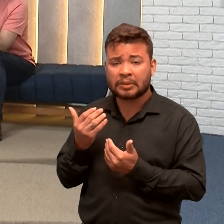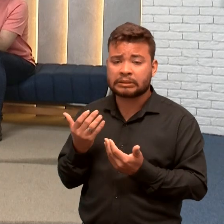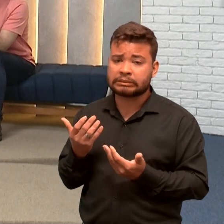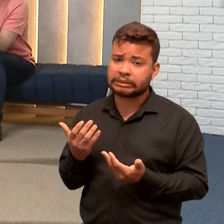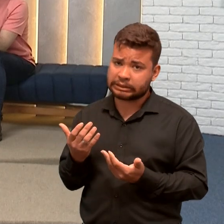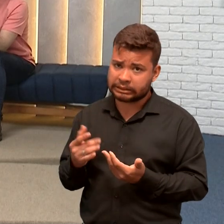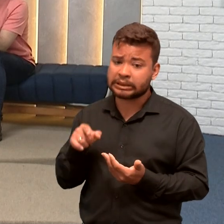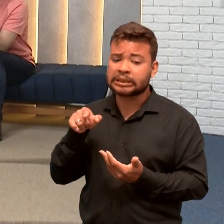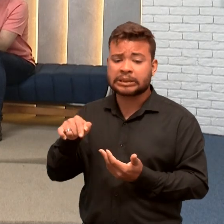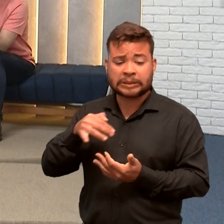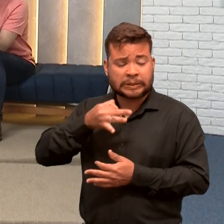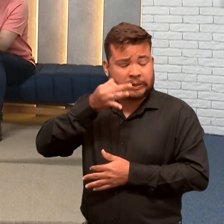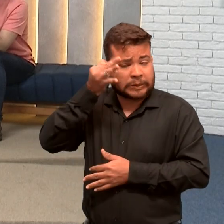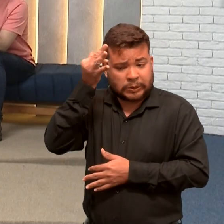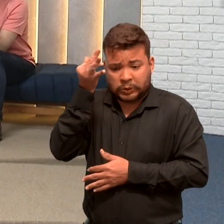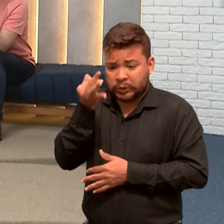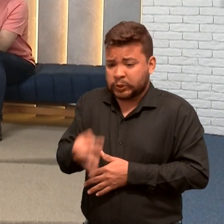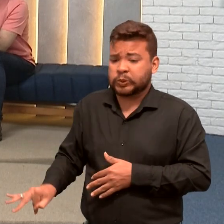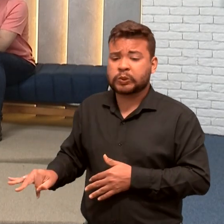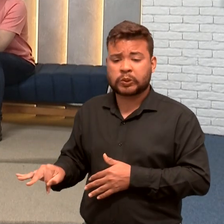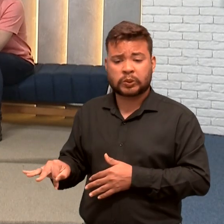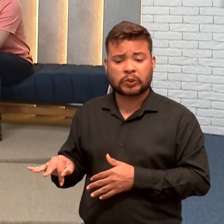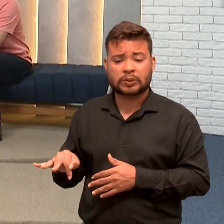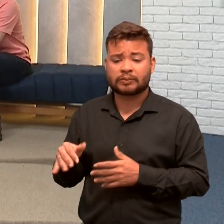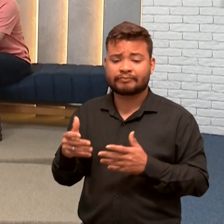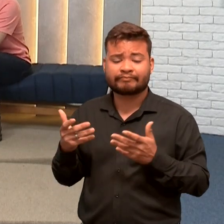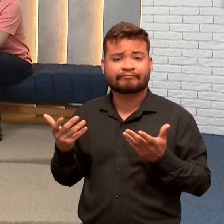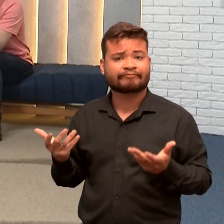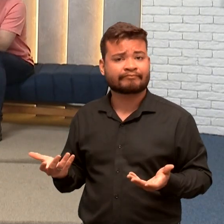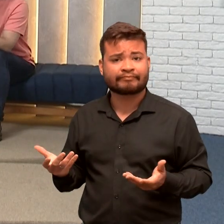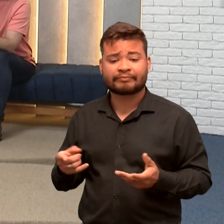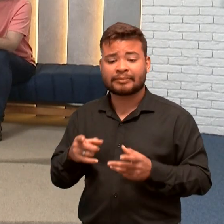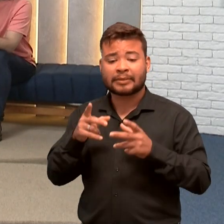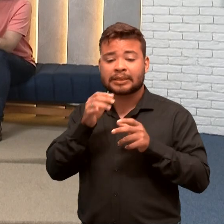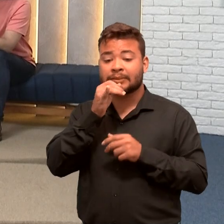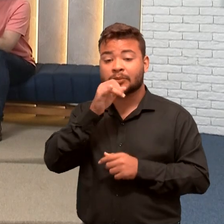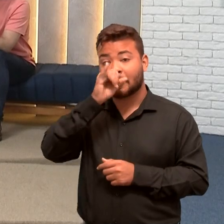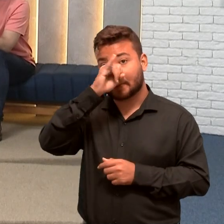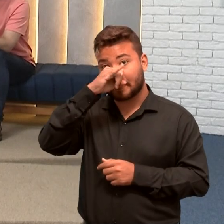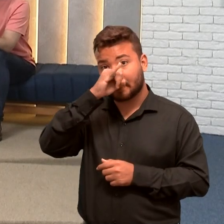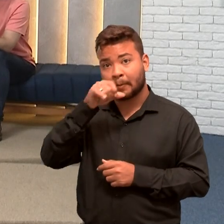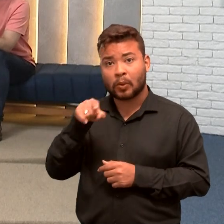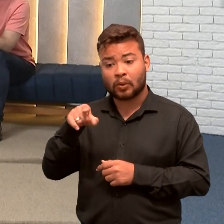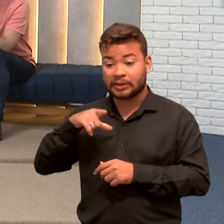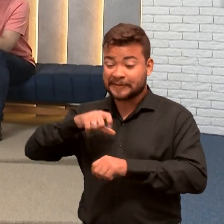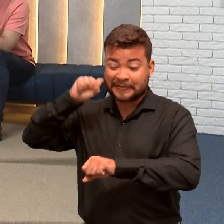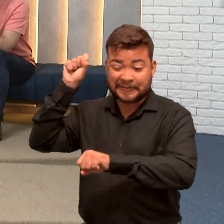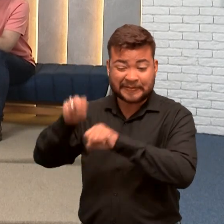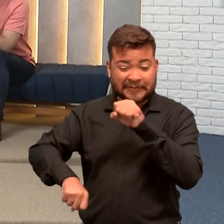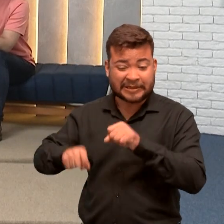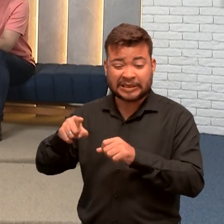ele sente uma dor terrível, que são... Vamos colocar, por exemplo, o porco, né? O porco sente uma dor terrível,